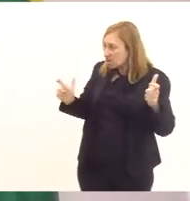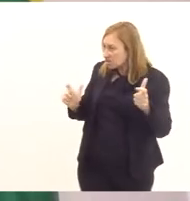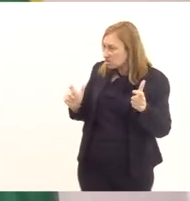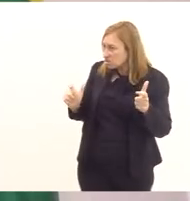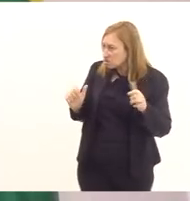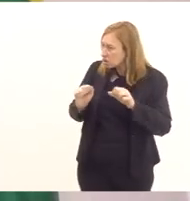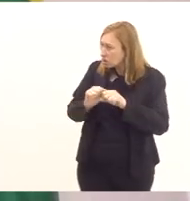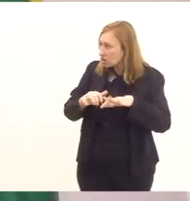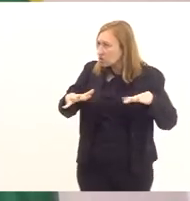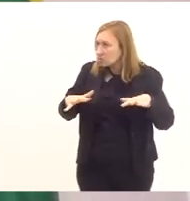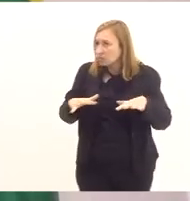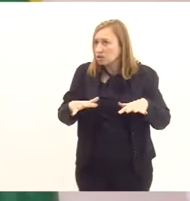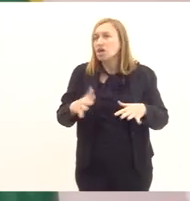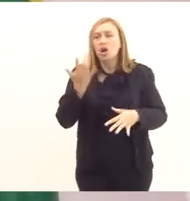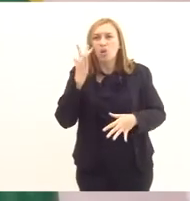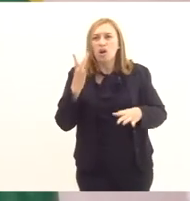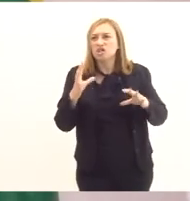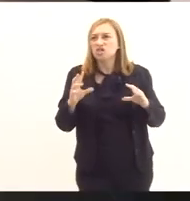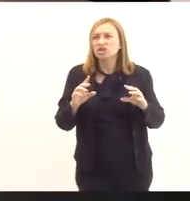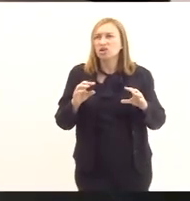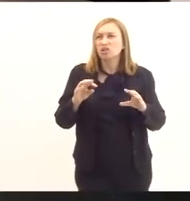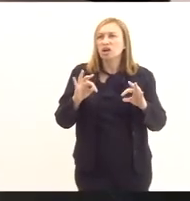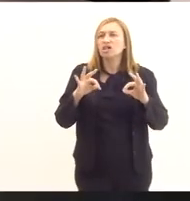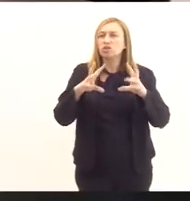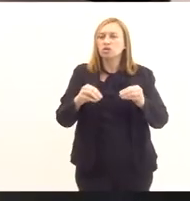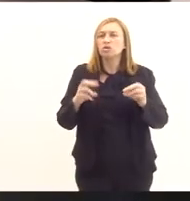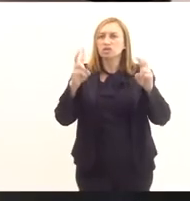que ser no projeto mais amplo Mas eu acho que não